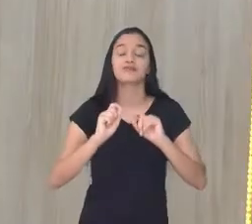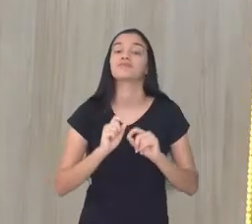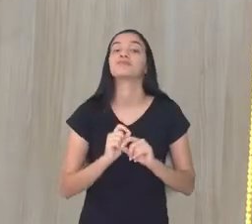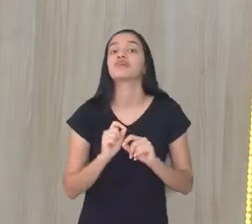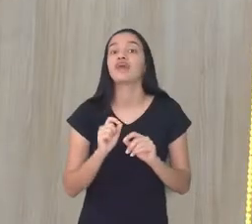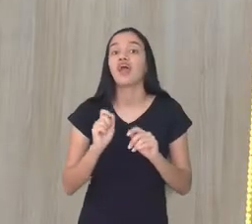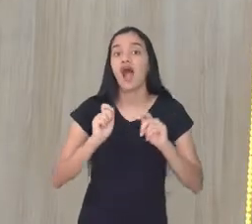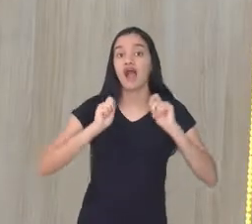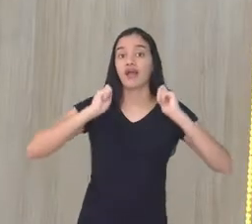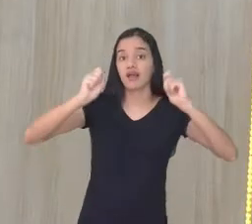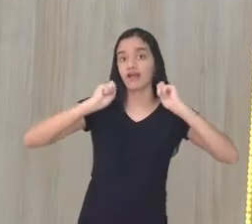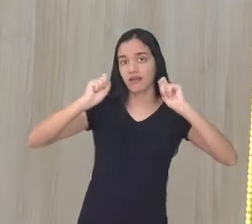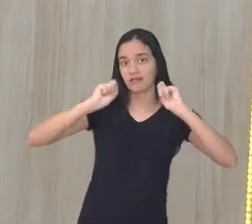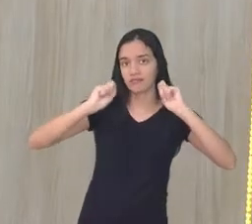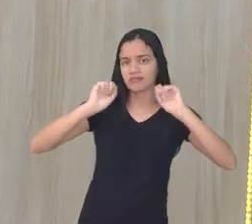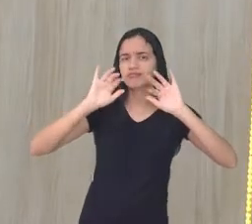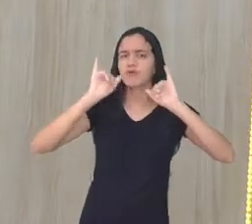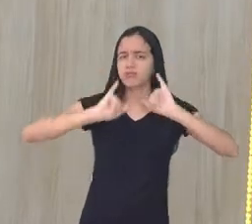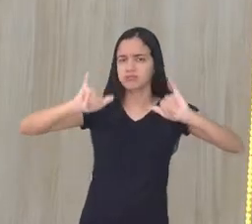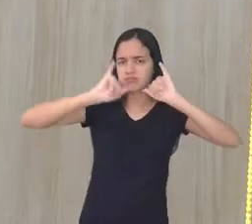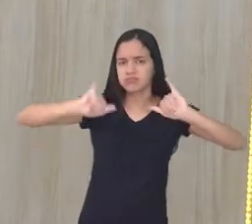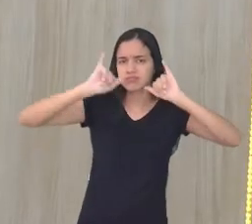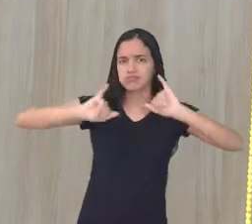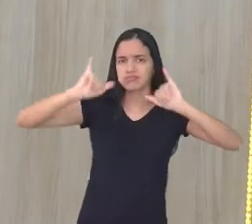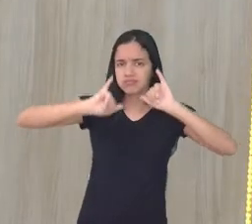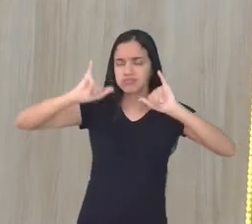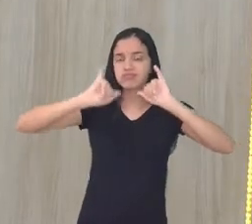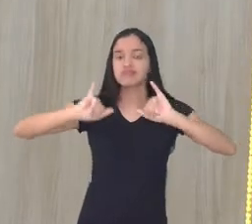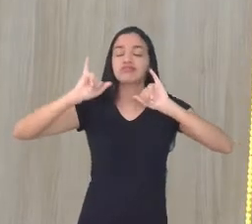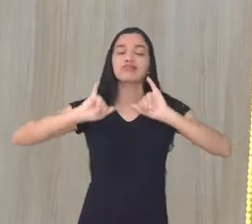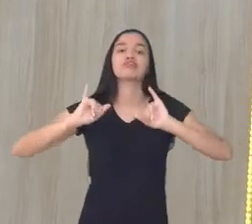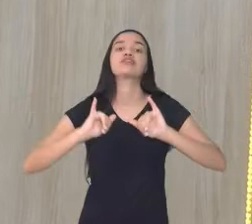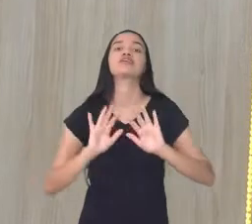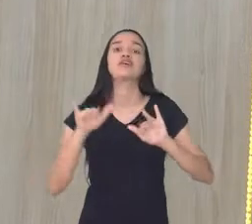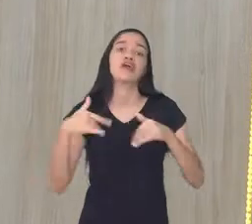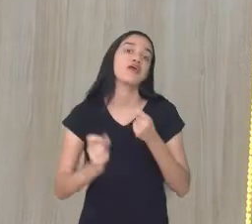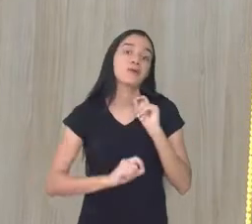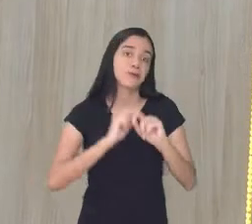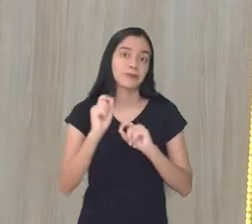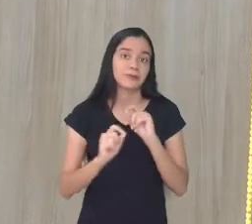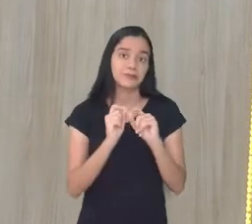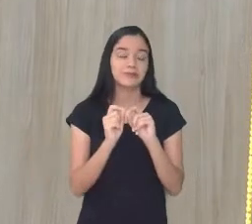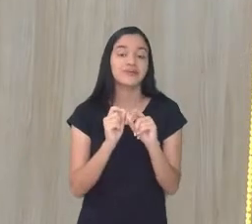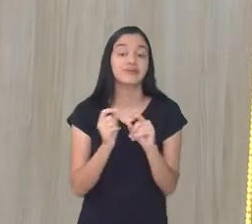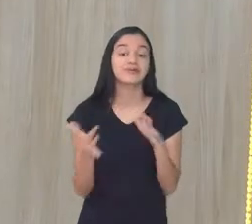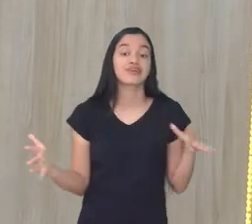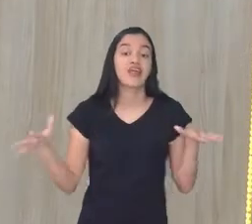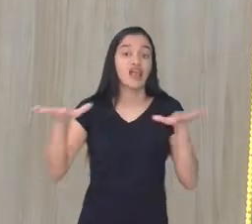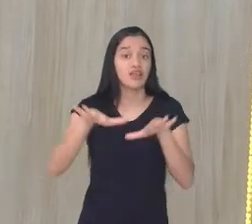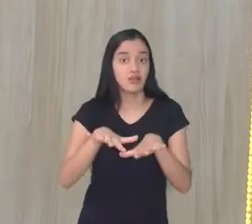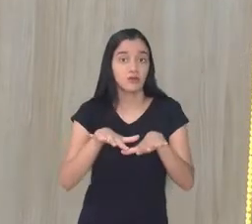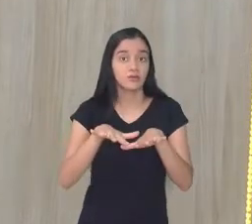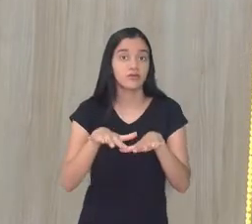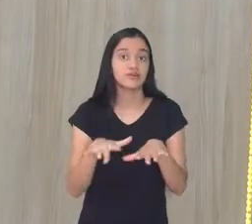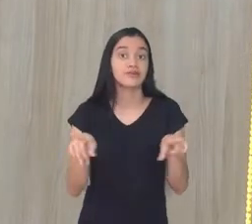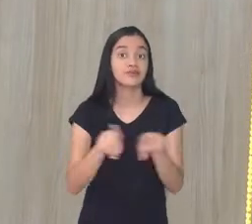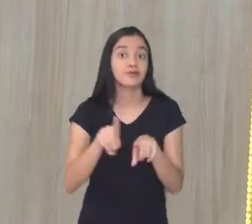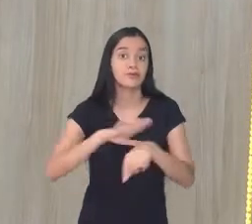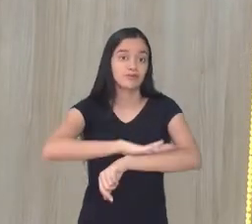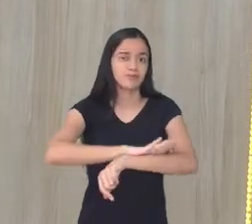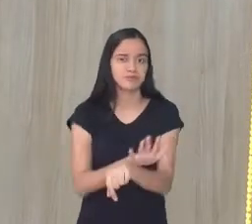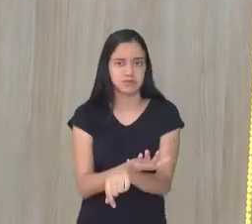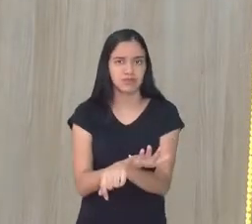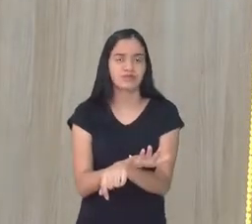Então, vamos, né, propagar essa mensagem, né? A mensagem de inclusão e a mensagem a não